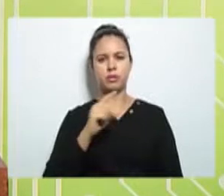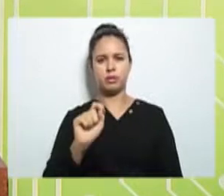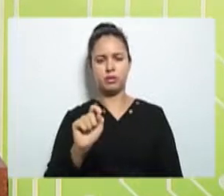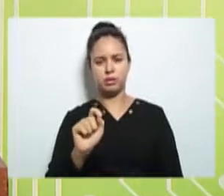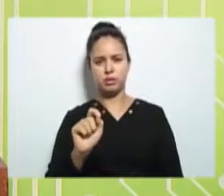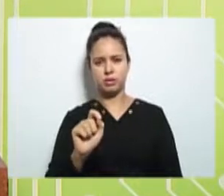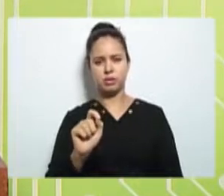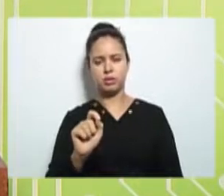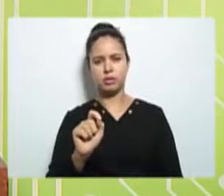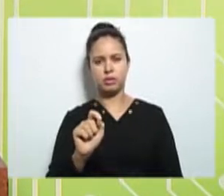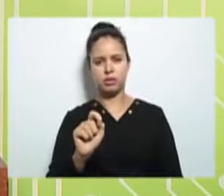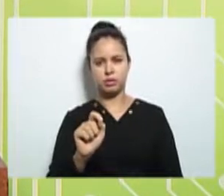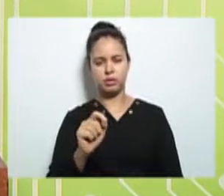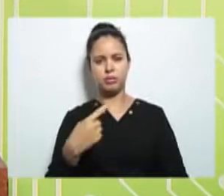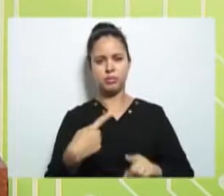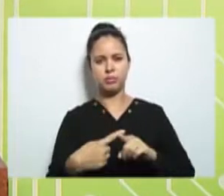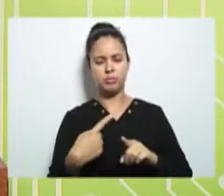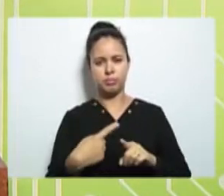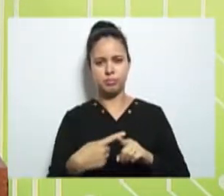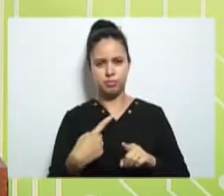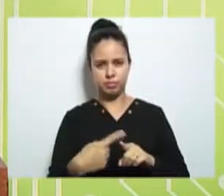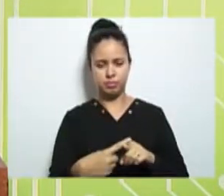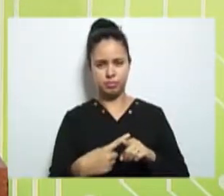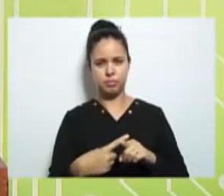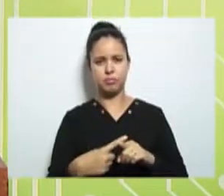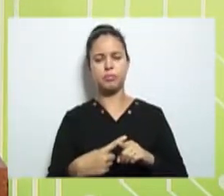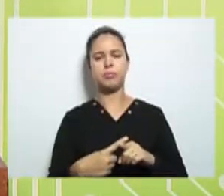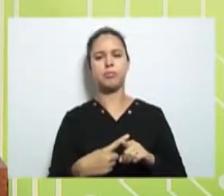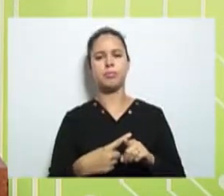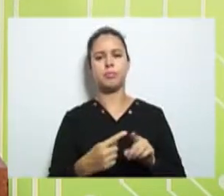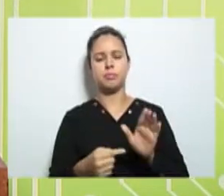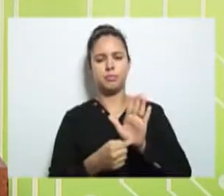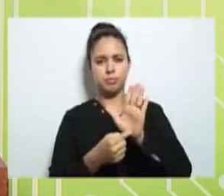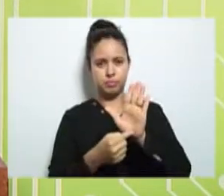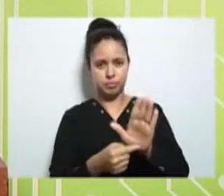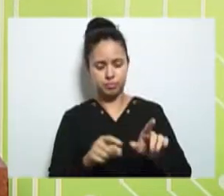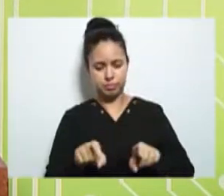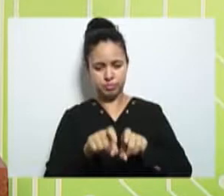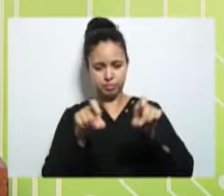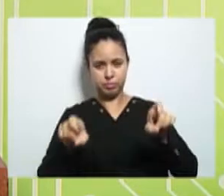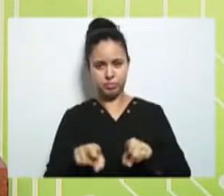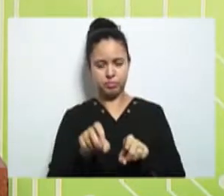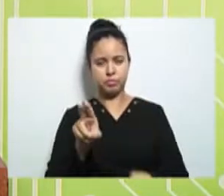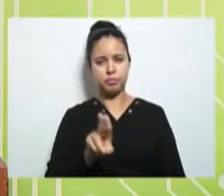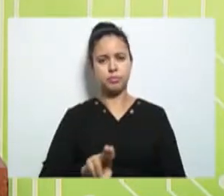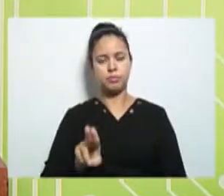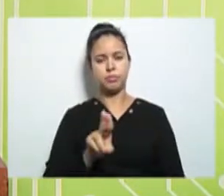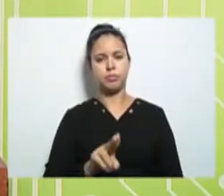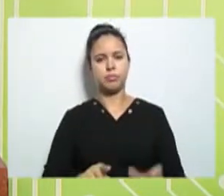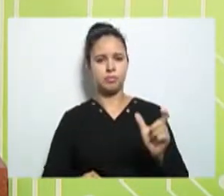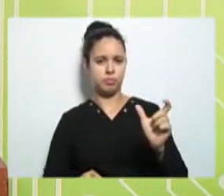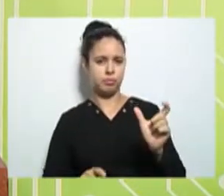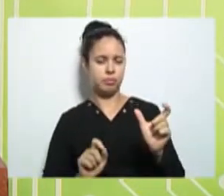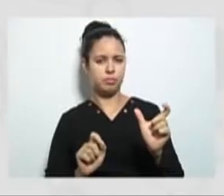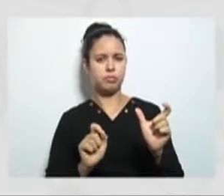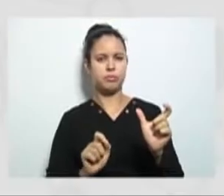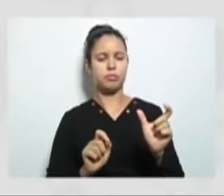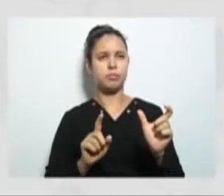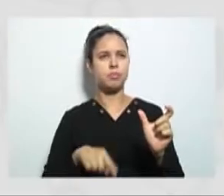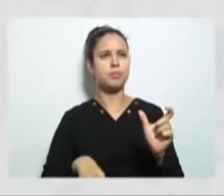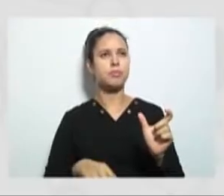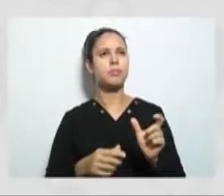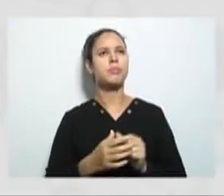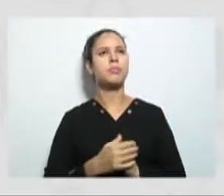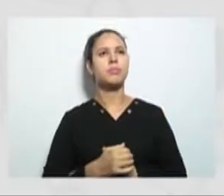uma lógica, um porquê de ser feito desta forma para que possa funcionar, tá bom, gente? E aí, o primeiro termo que eu trago para vocês é esse aqui,